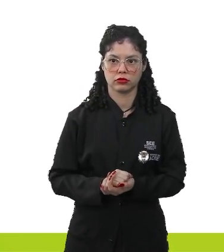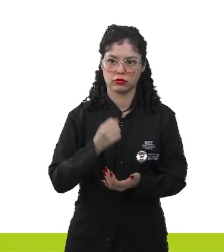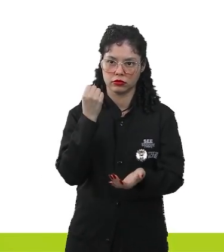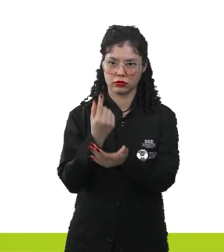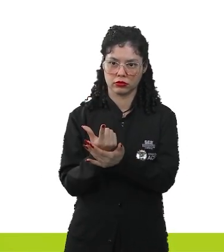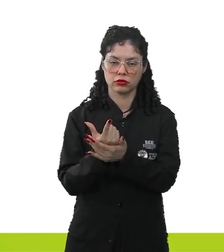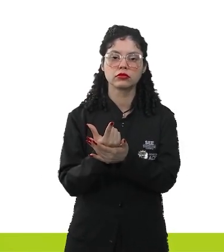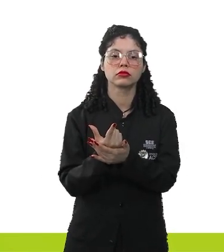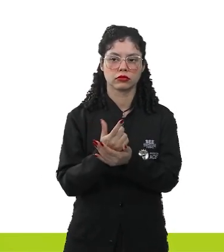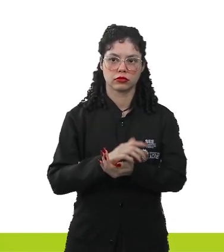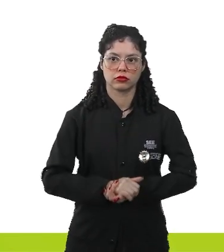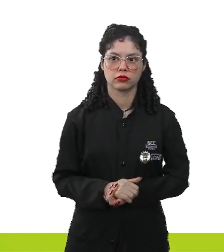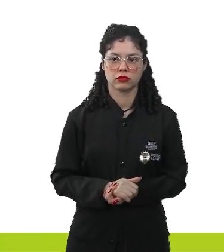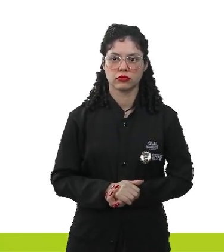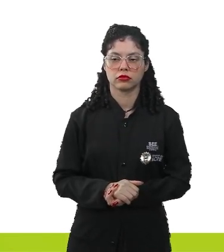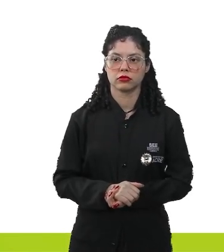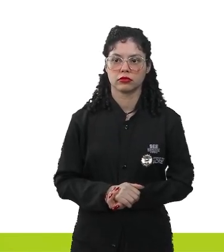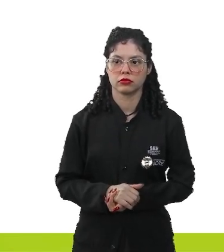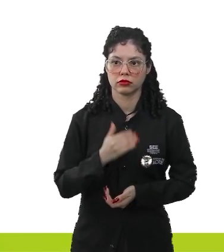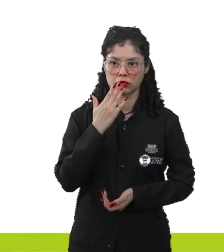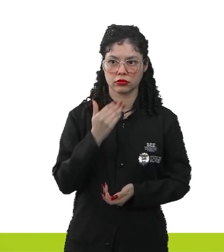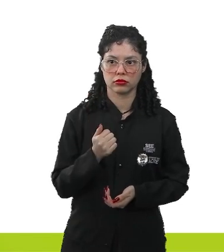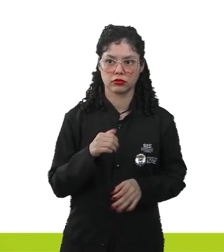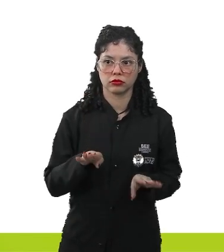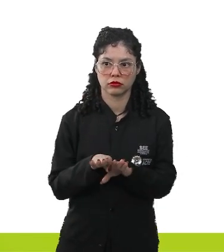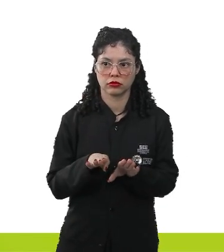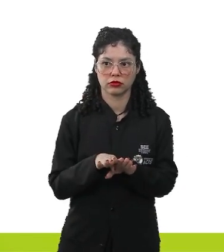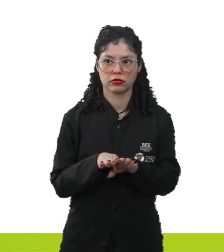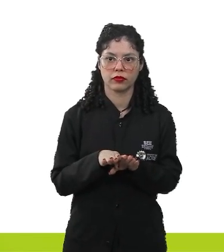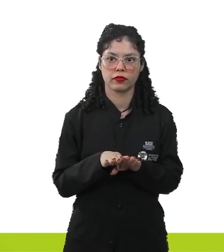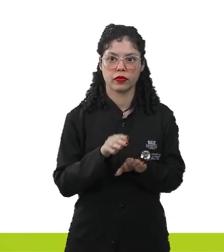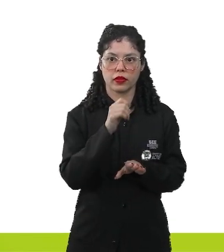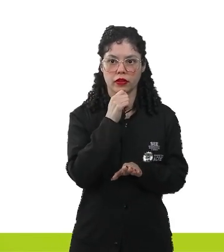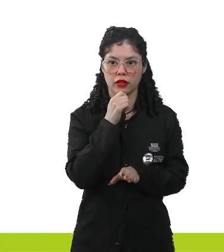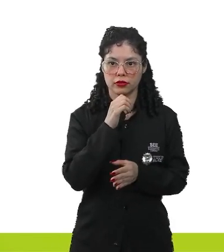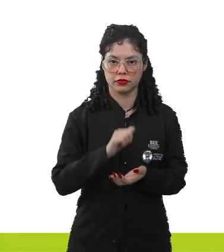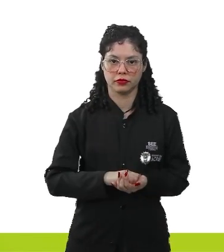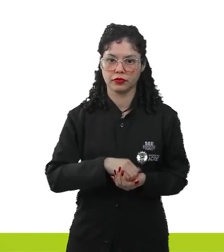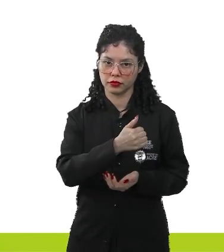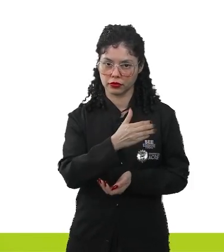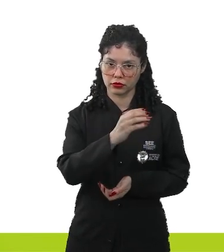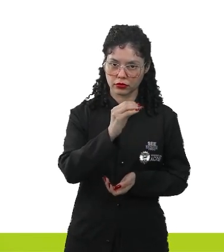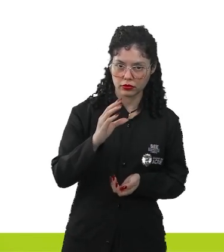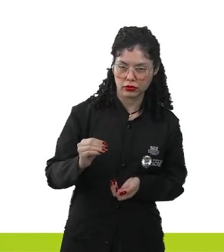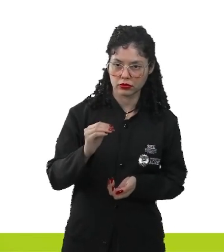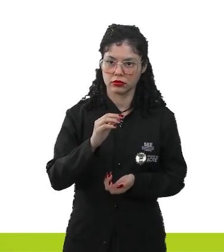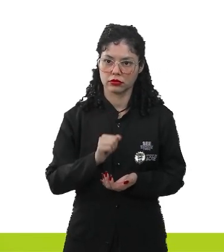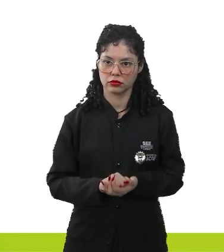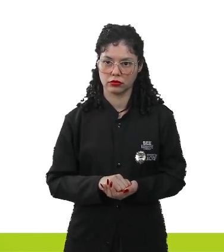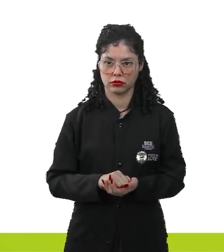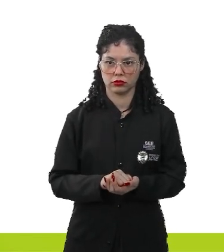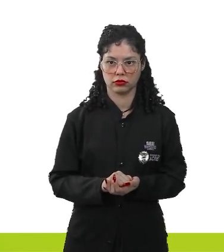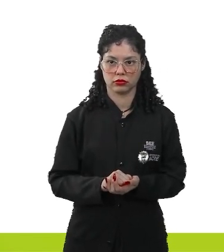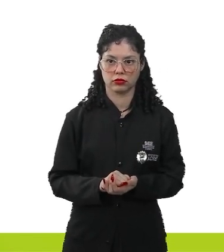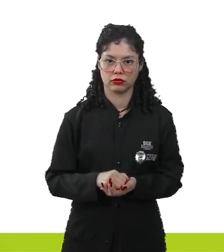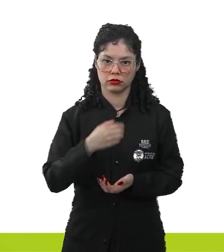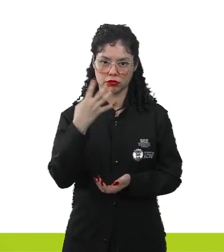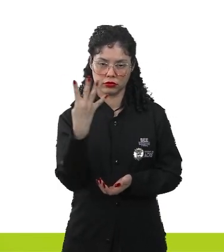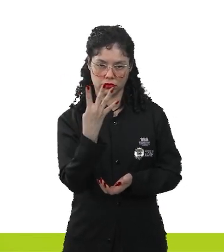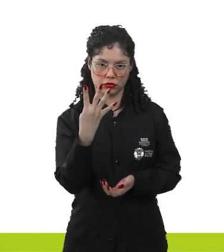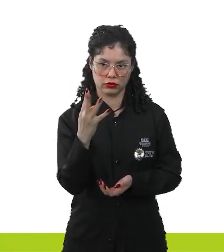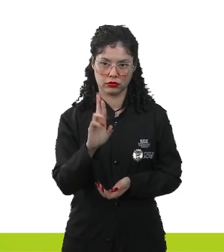220 nessa compra e sabe que o fornecedor da escola vende as folhas de papel ofício em embalagem de 100 unidades a